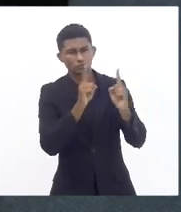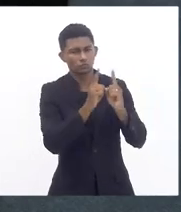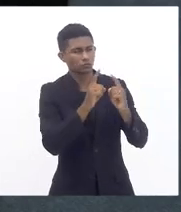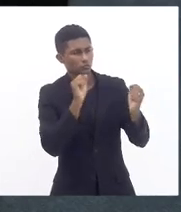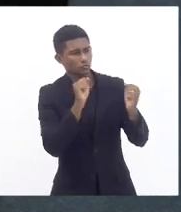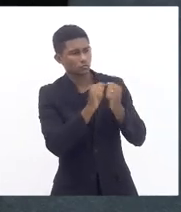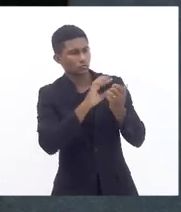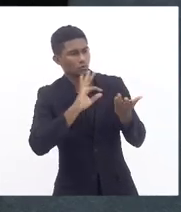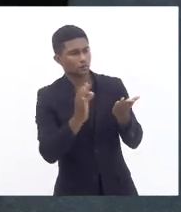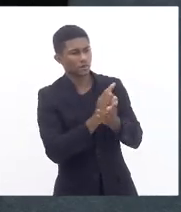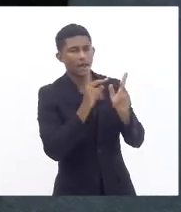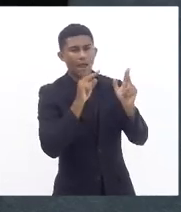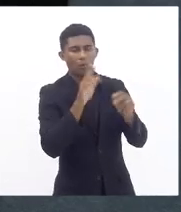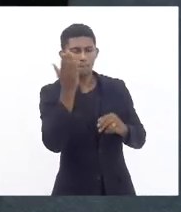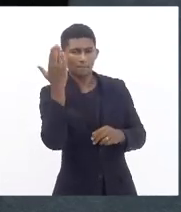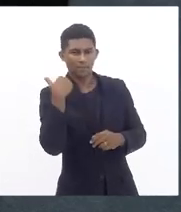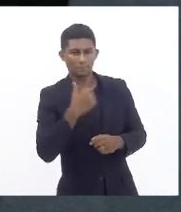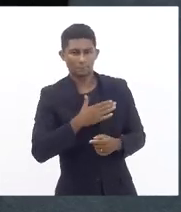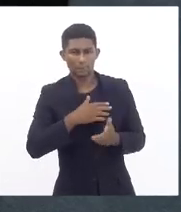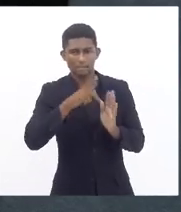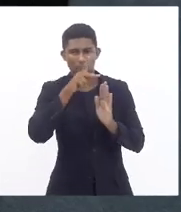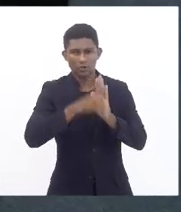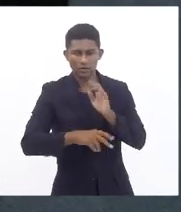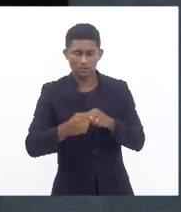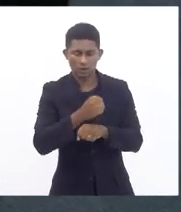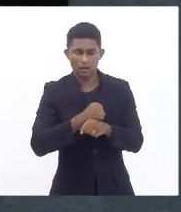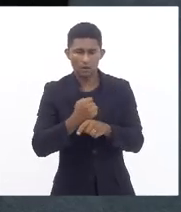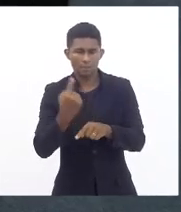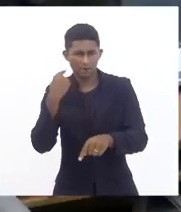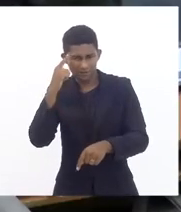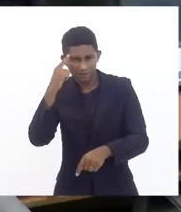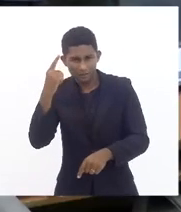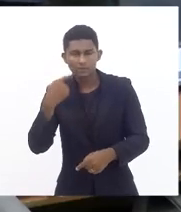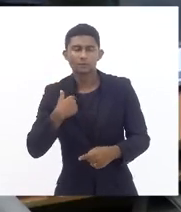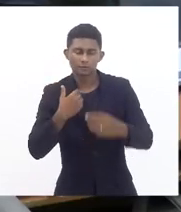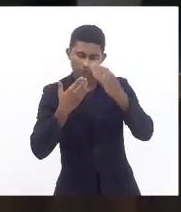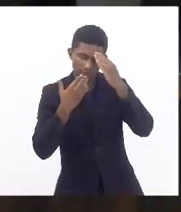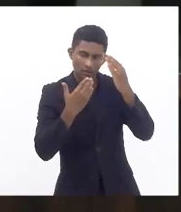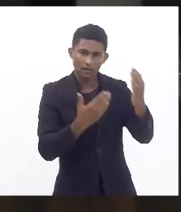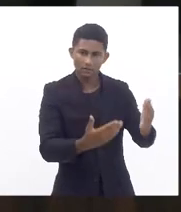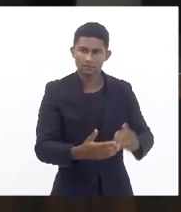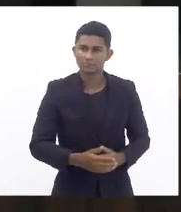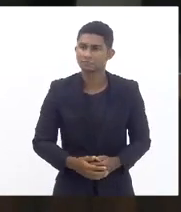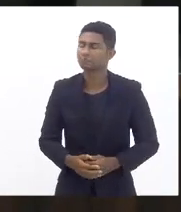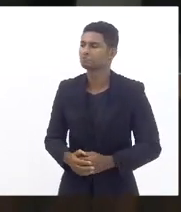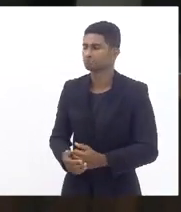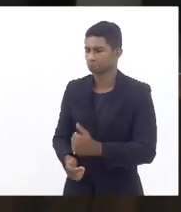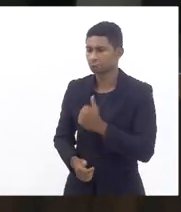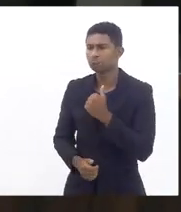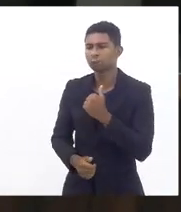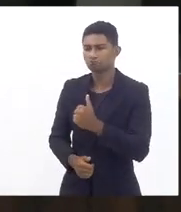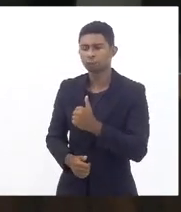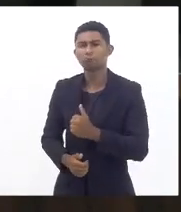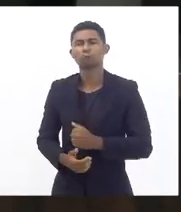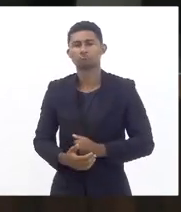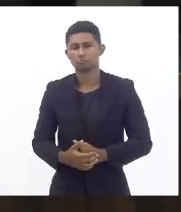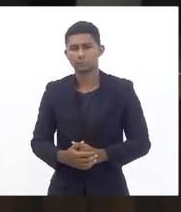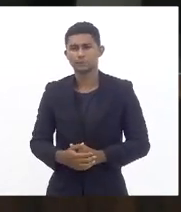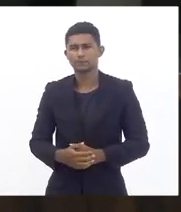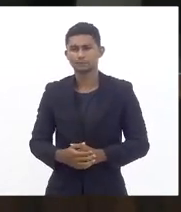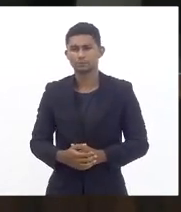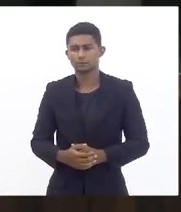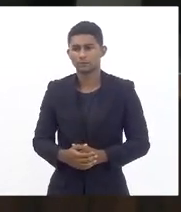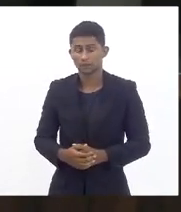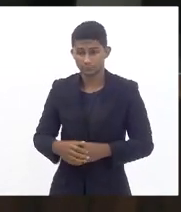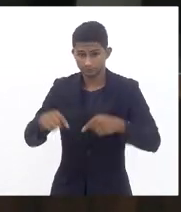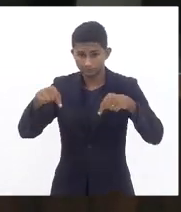que é semelhante ao que apresentei alguns anos atrás. Obrigado, presidente. Nada, deputado Carlos Macedo. Pedi